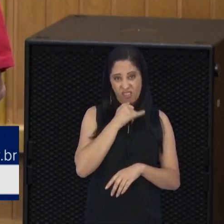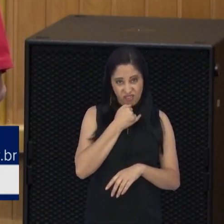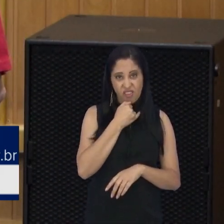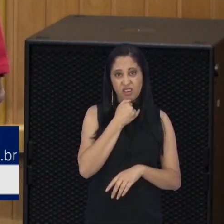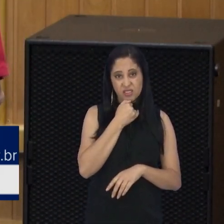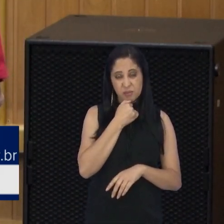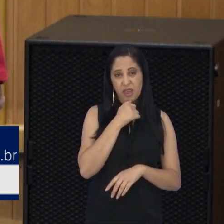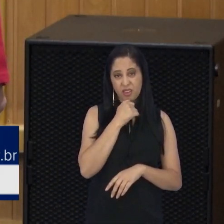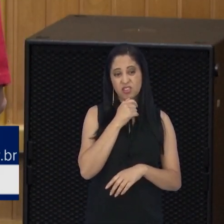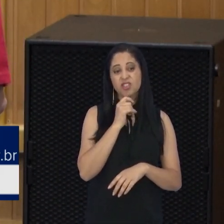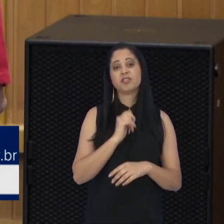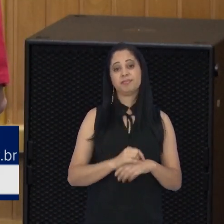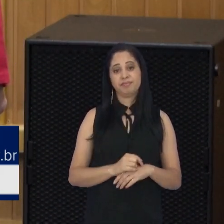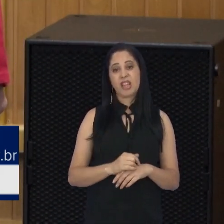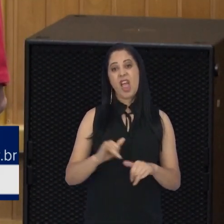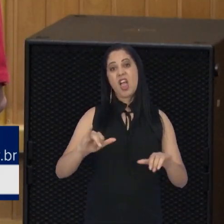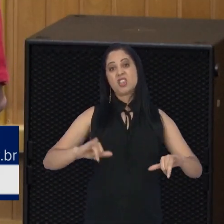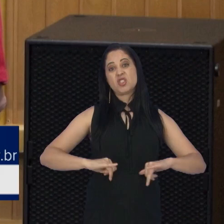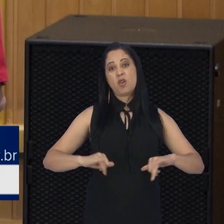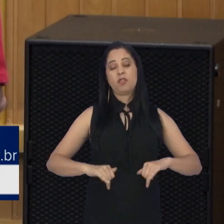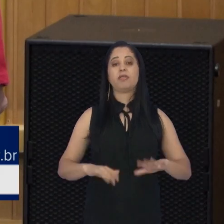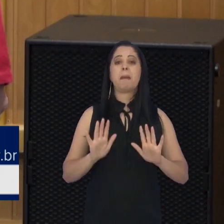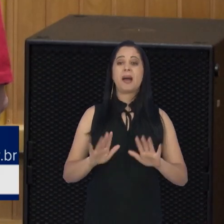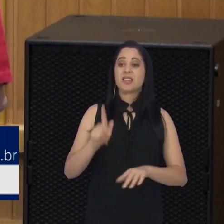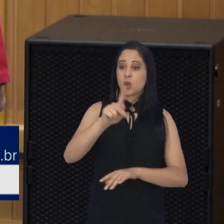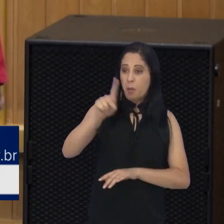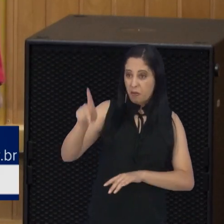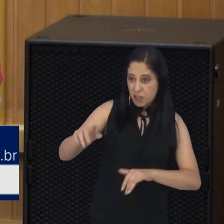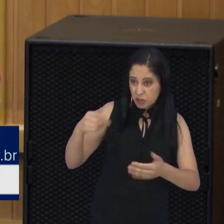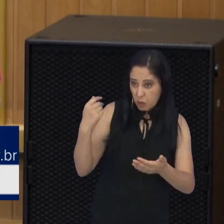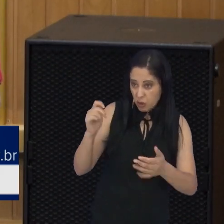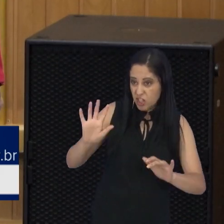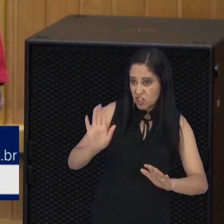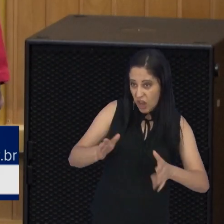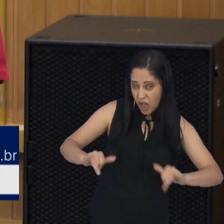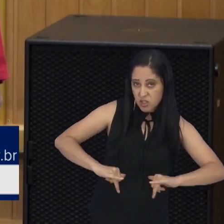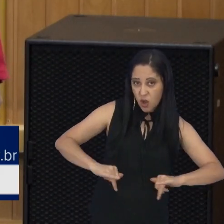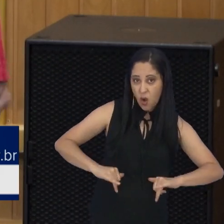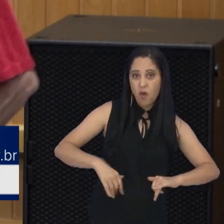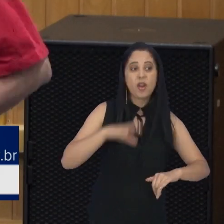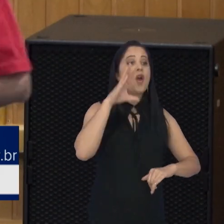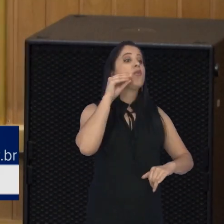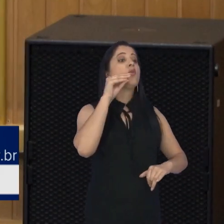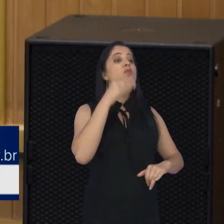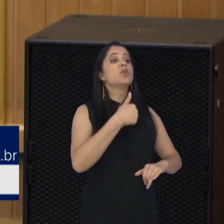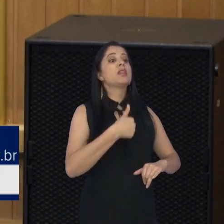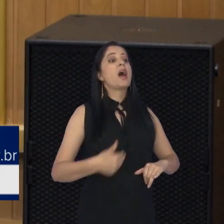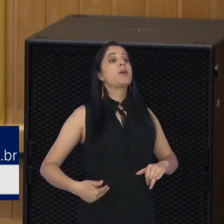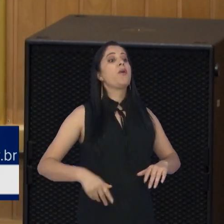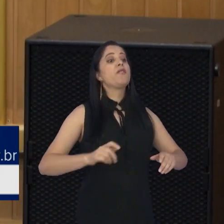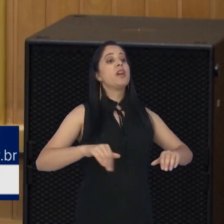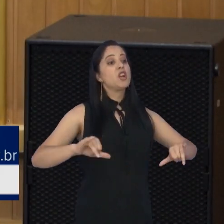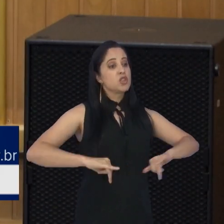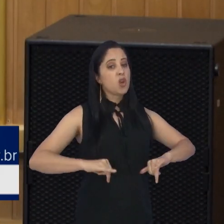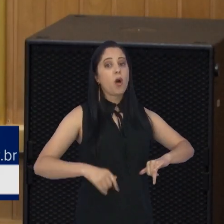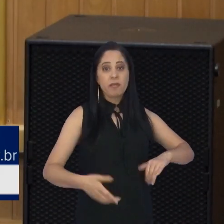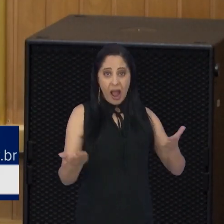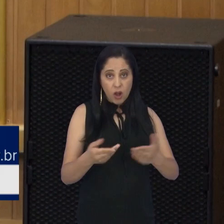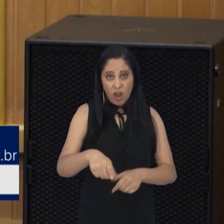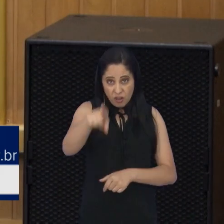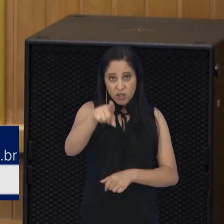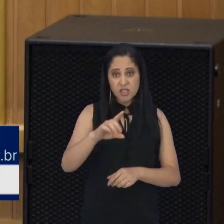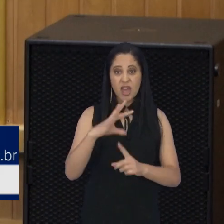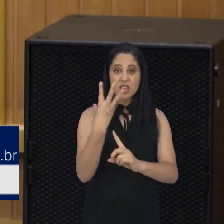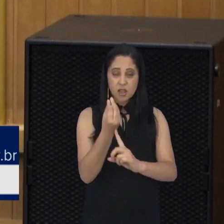isso, mas os professores já pagaram, os servidores já pagaram, agora é vocês da cultura. Anota no caderninho